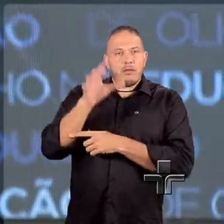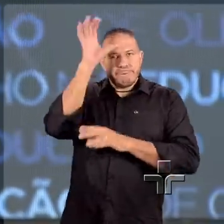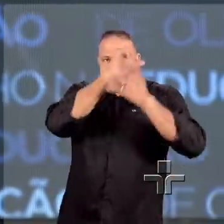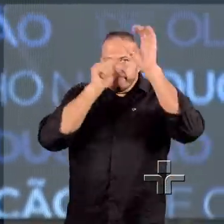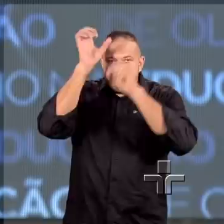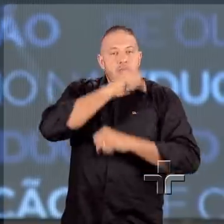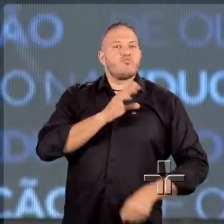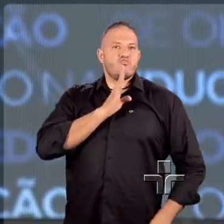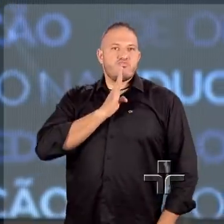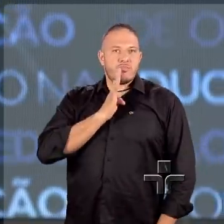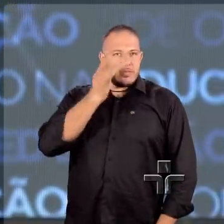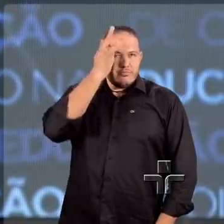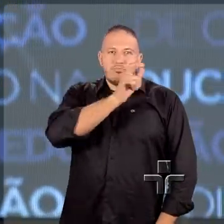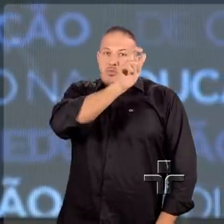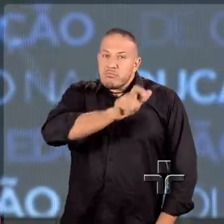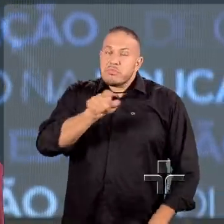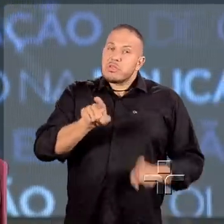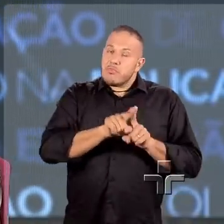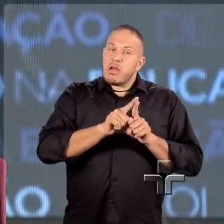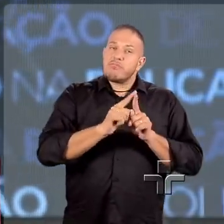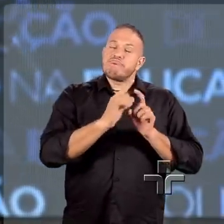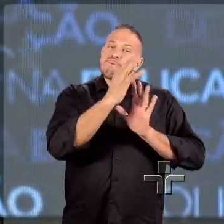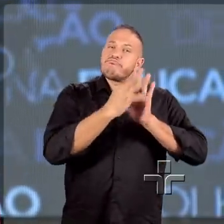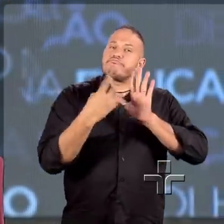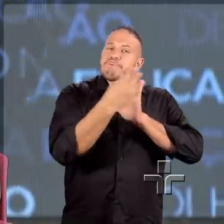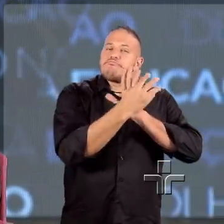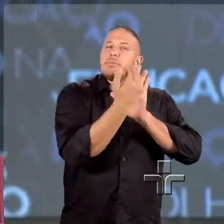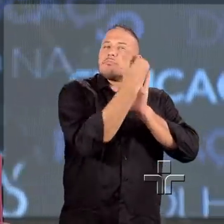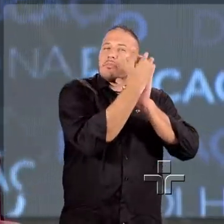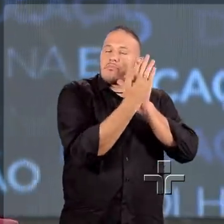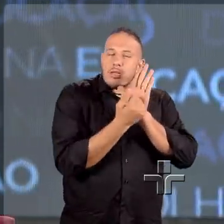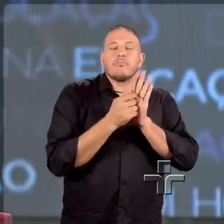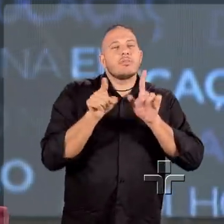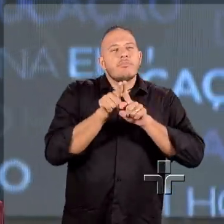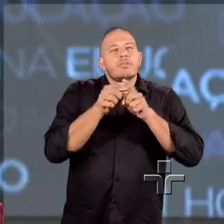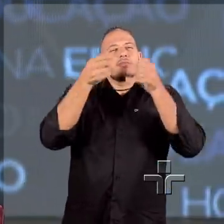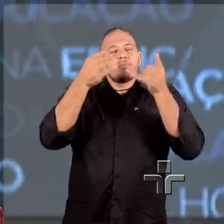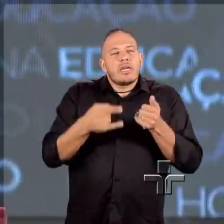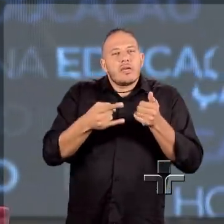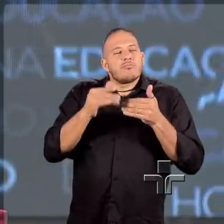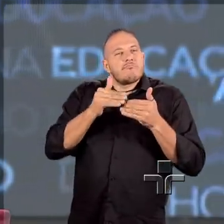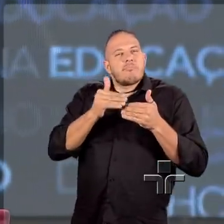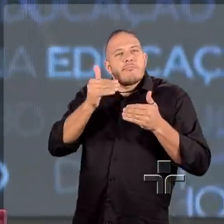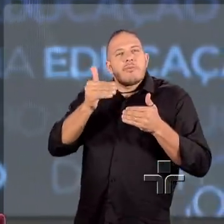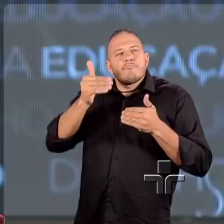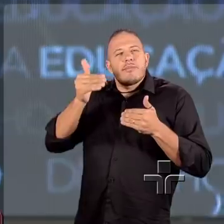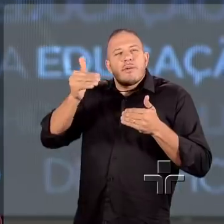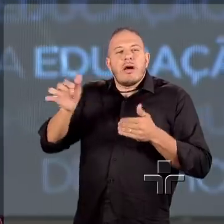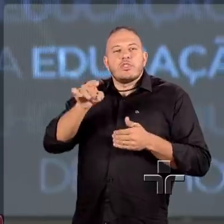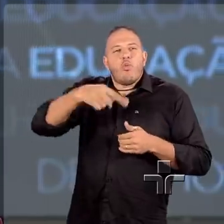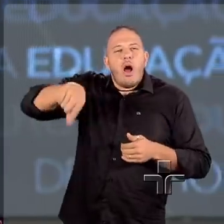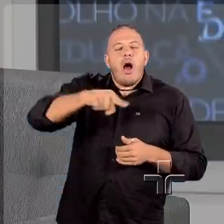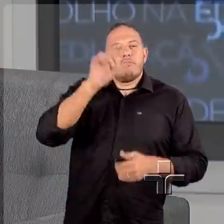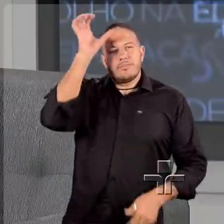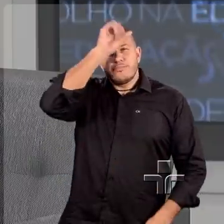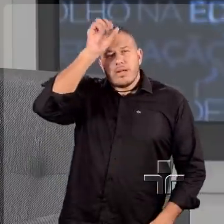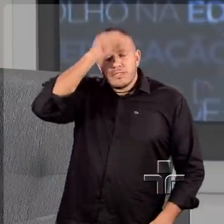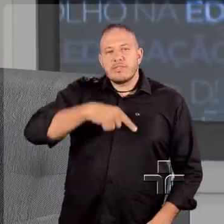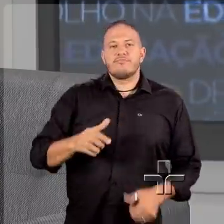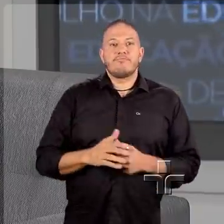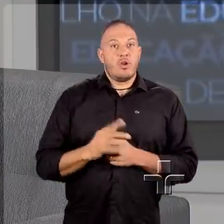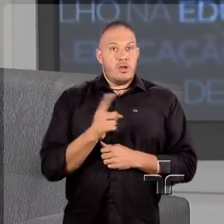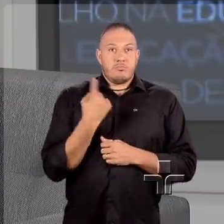conhecimento, né? E é uma base que também define a progressão das aprendizagens. Nós